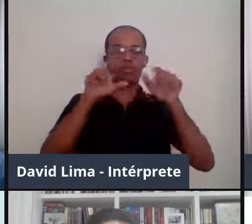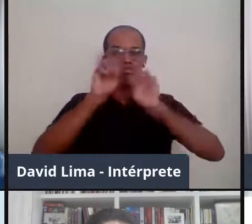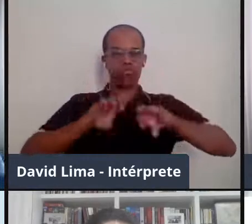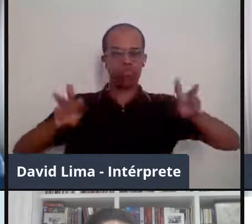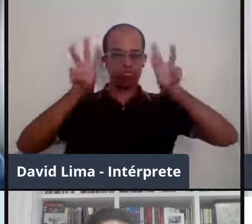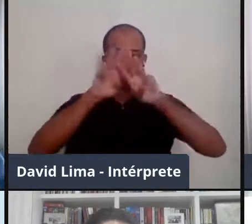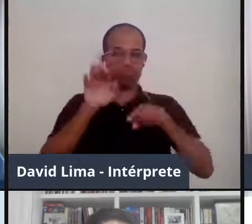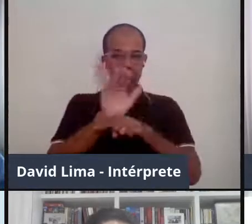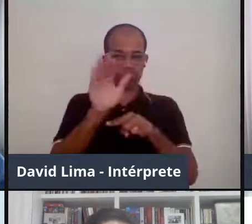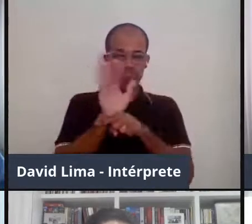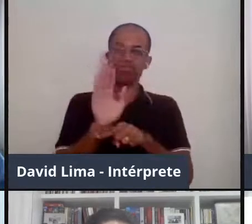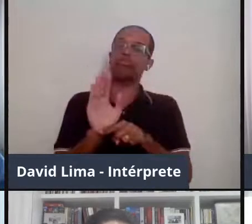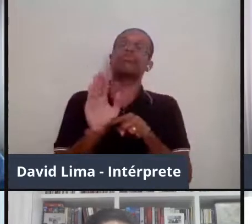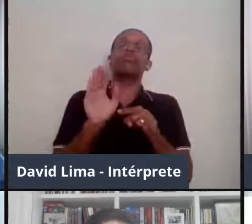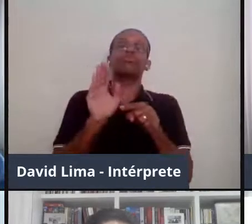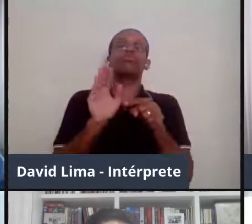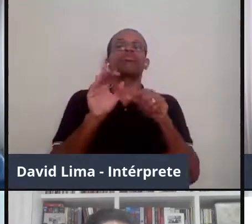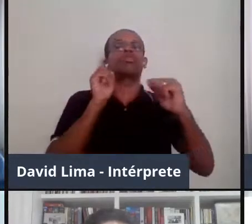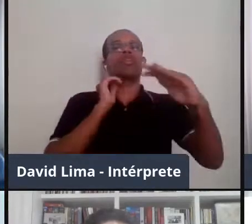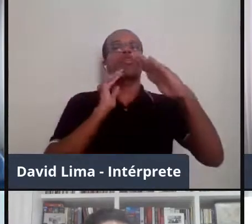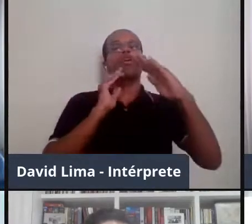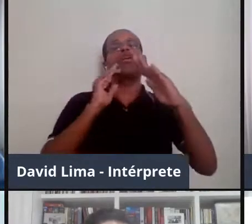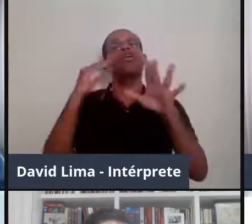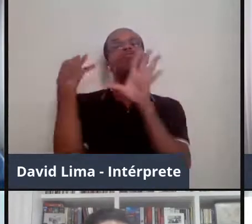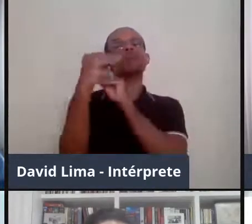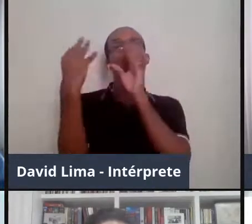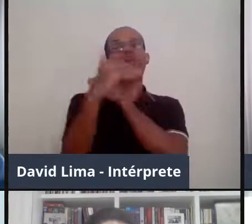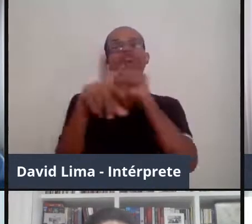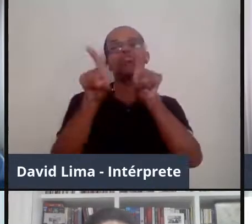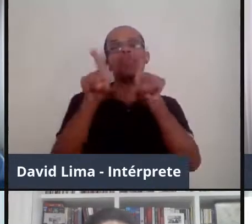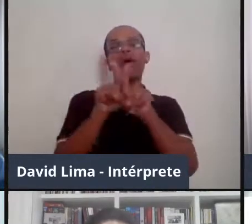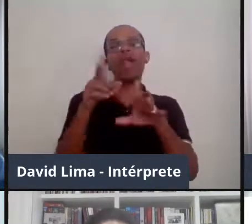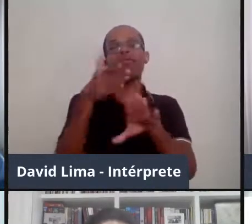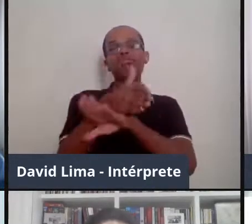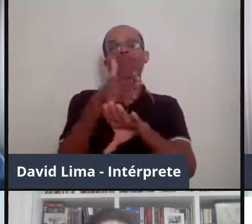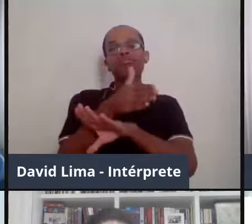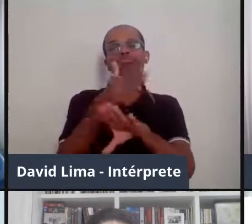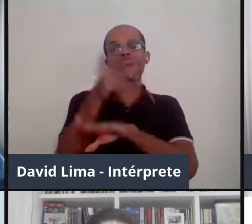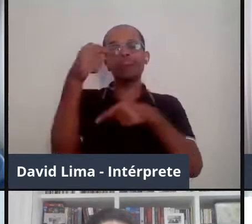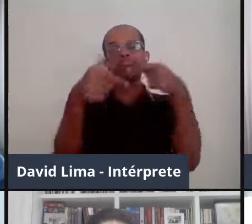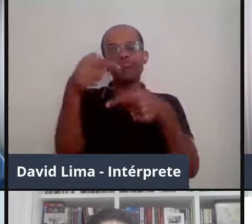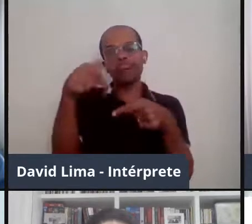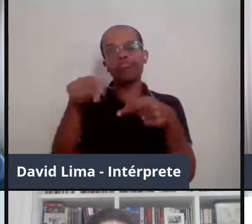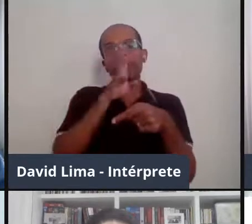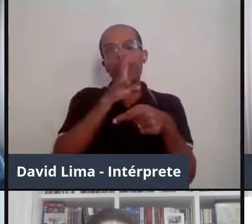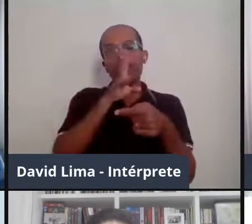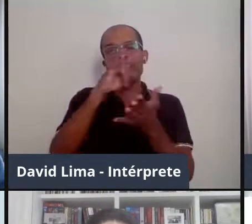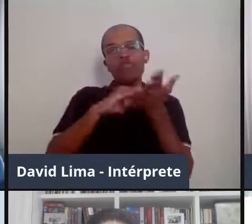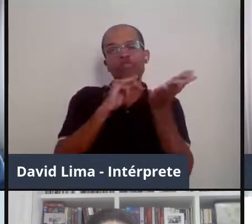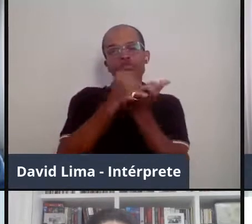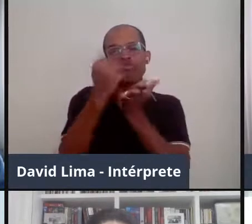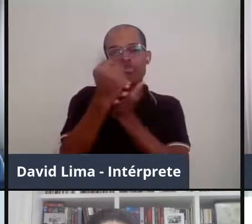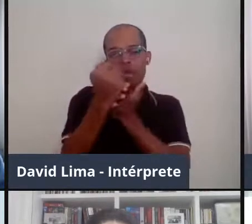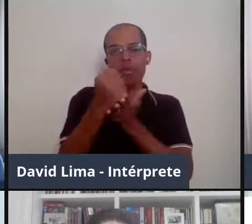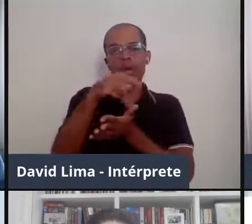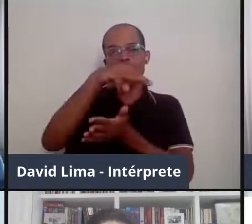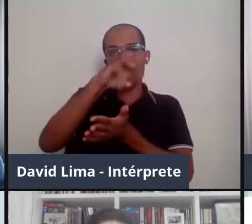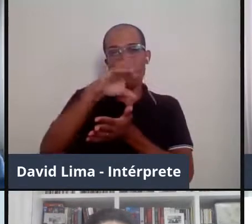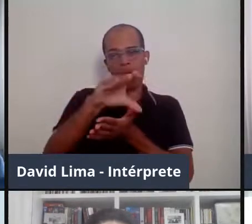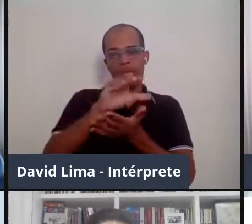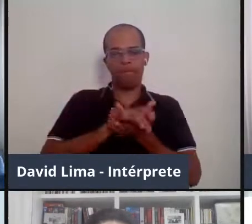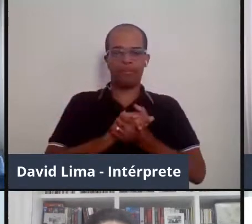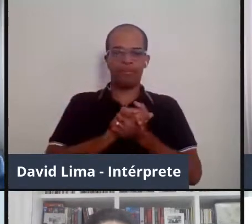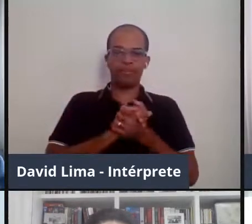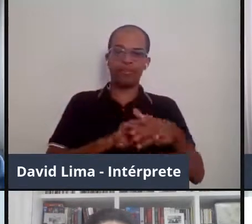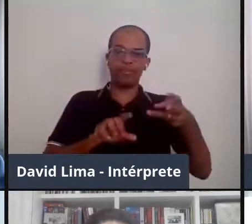Refugiados, foi membro do Comitê Gestor de Política Nacional de Revalidação e Reconhecimento de Diplomas Estrangeiros do MEC.